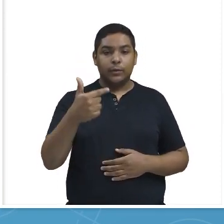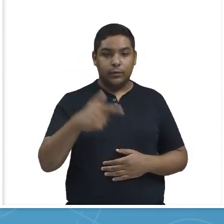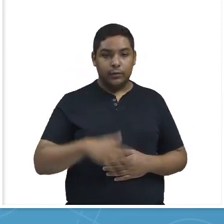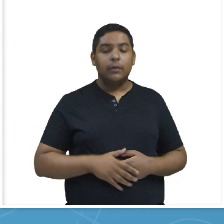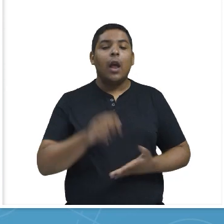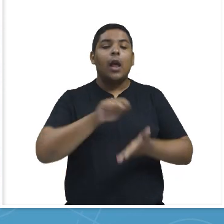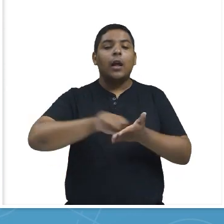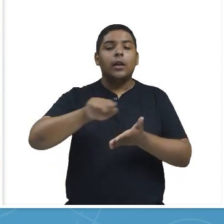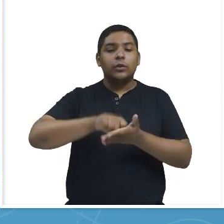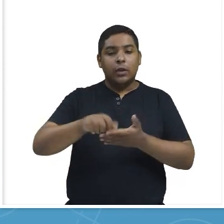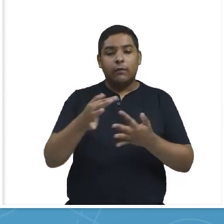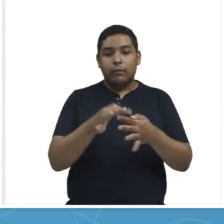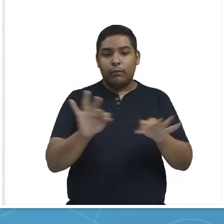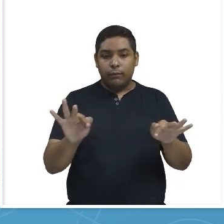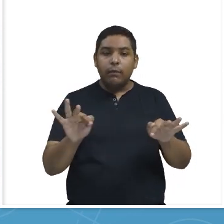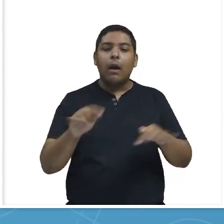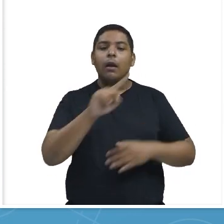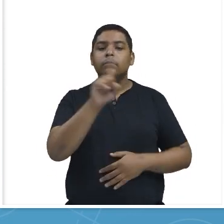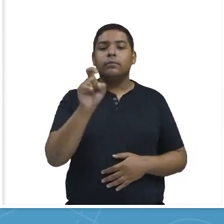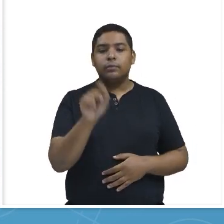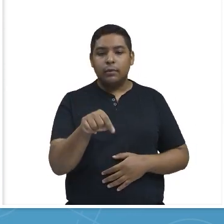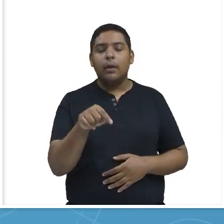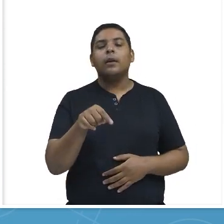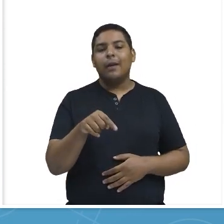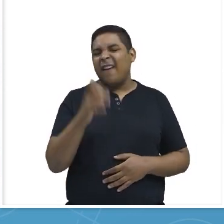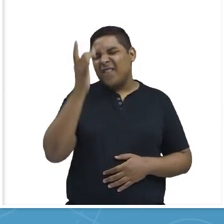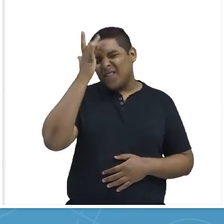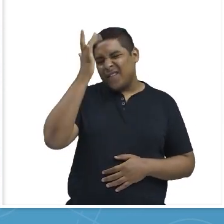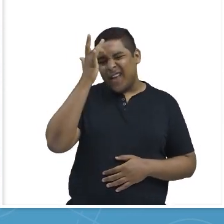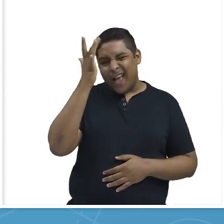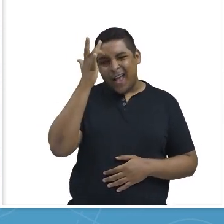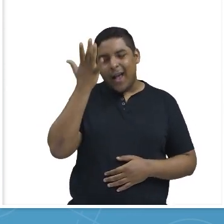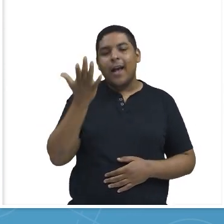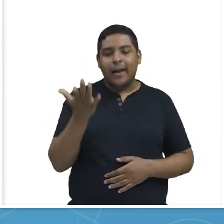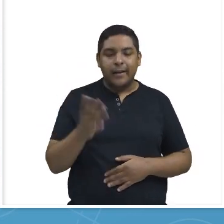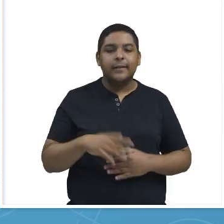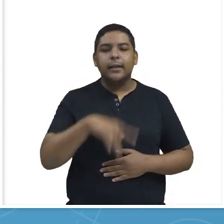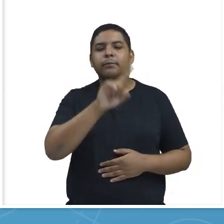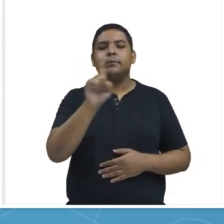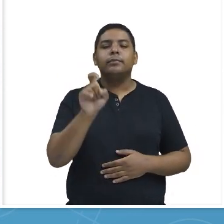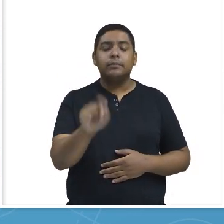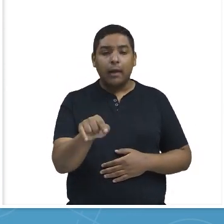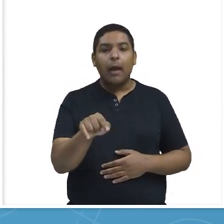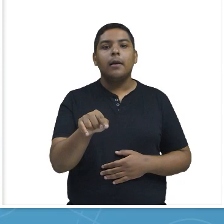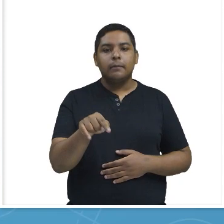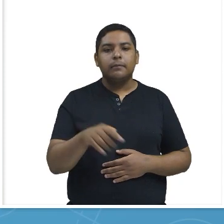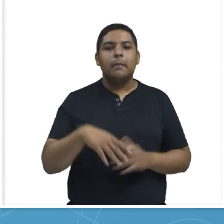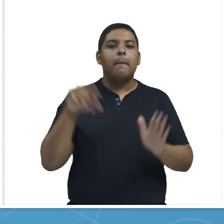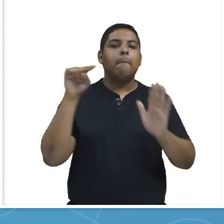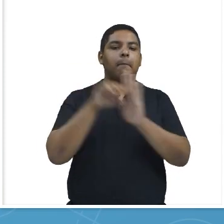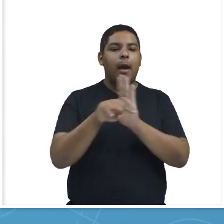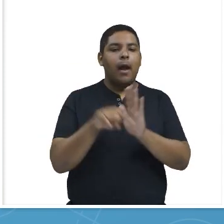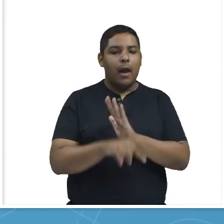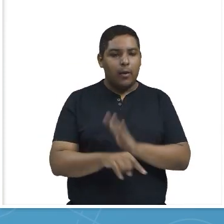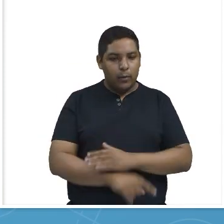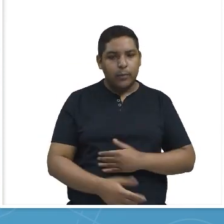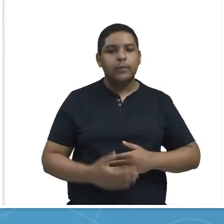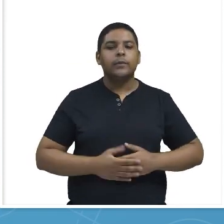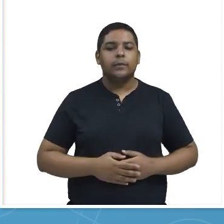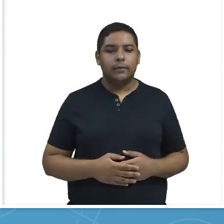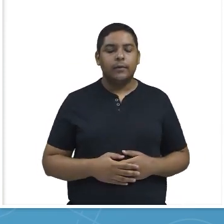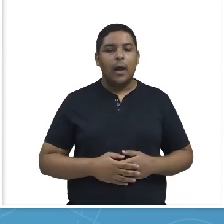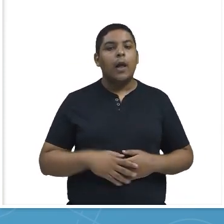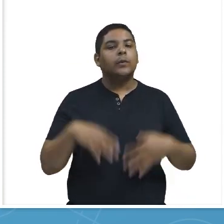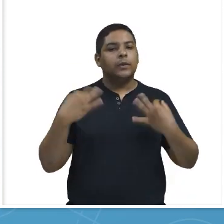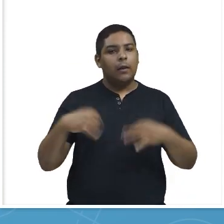na forma interrogativa do be going to. Mais fácil ainda, forma interrogativa. Vamos lá, eu tenho certeza que vocês vão acertar